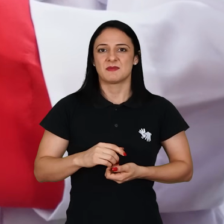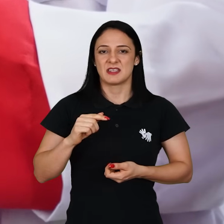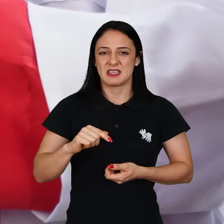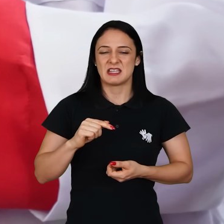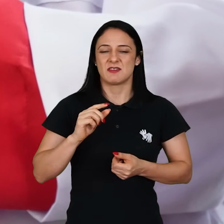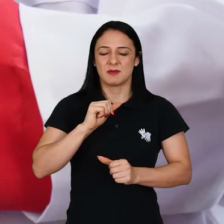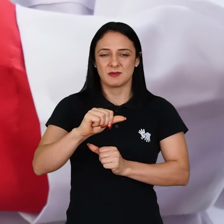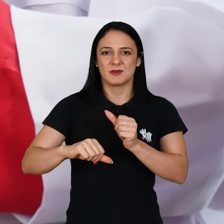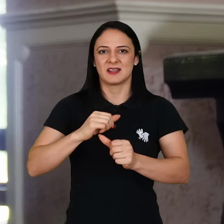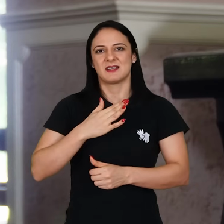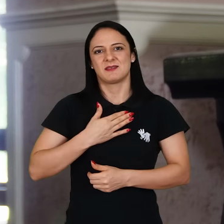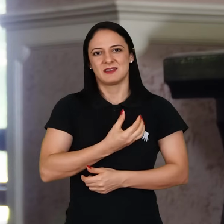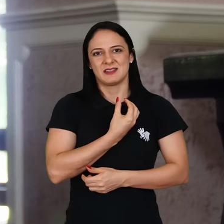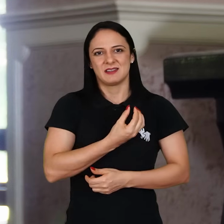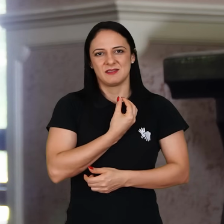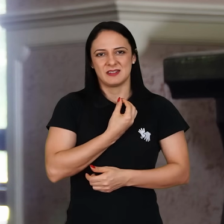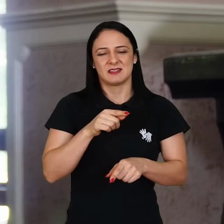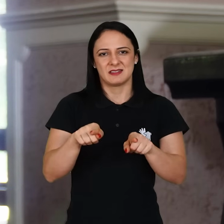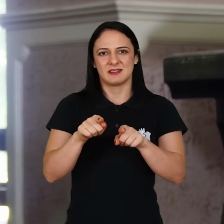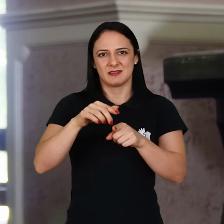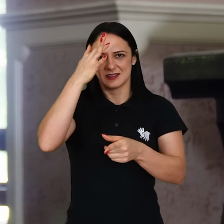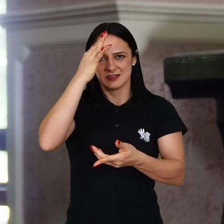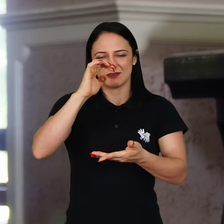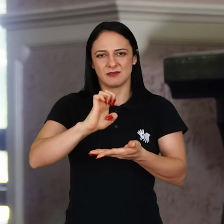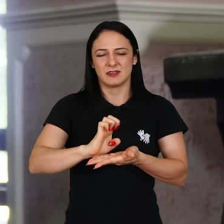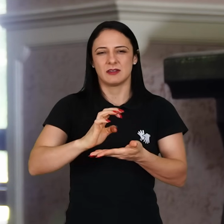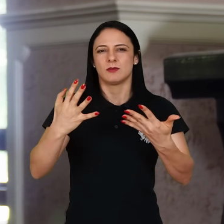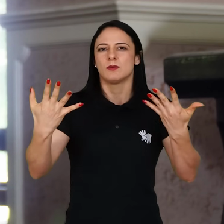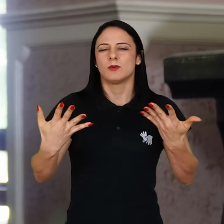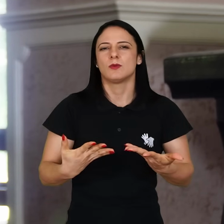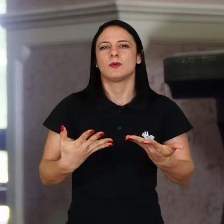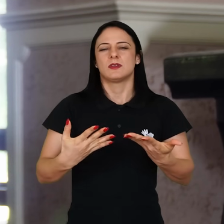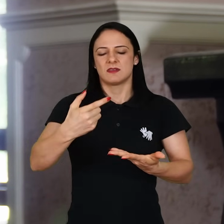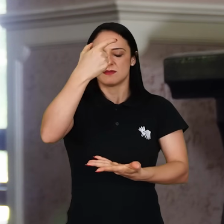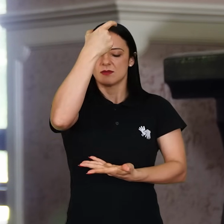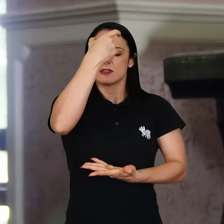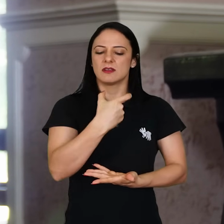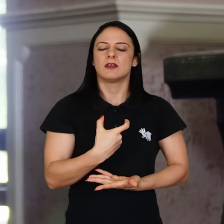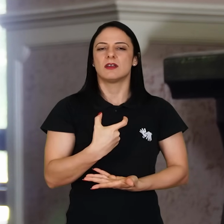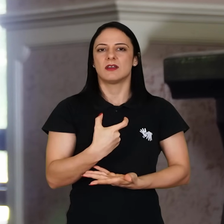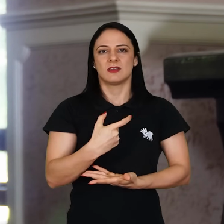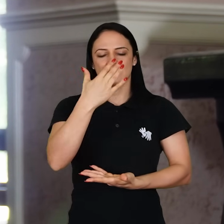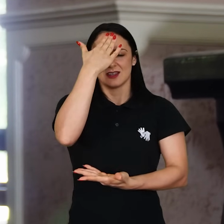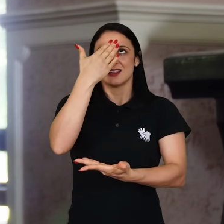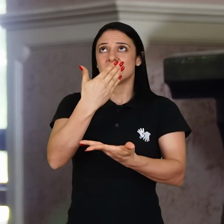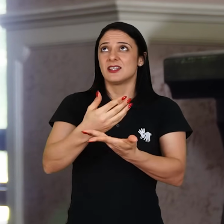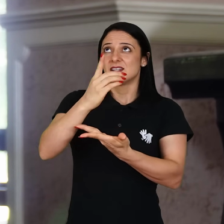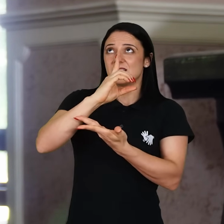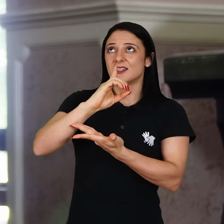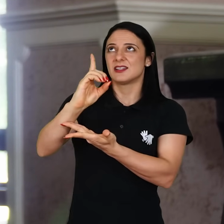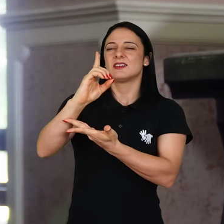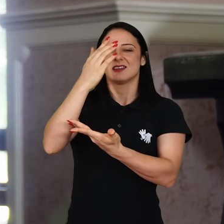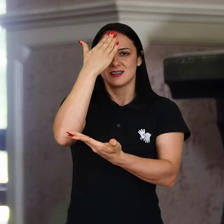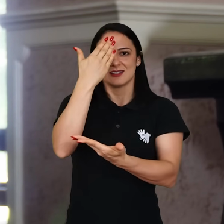Maurício veio para mudar a minha vida e aumentar a minha fé. Então hoje eu sou uma pessoa que acredita em